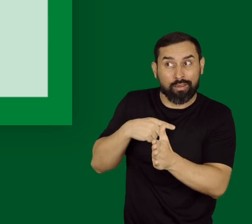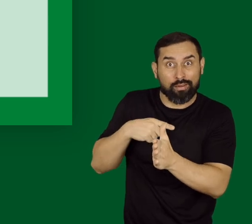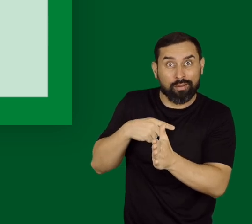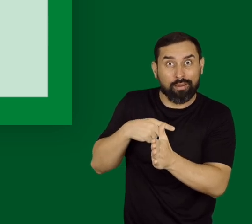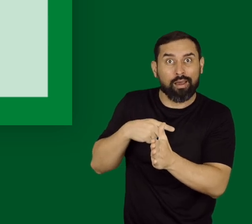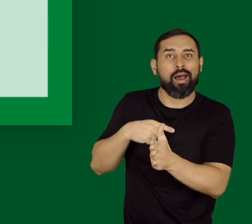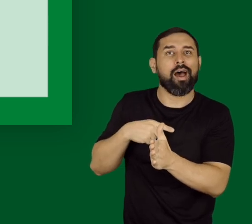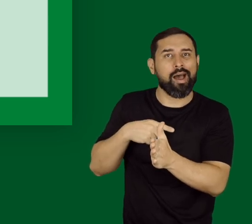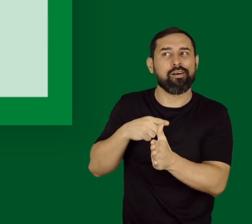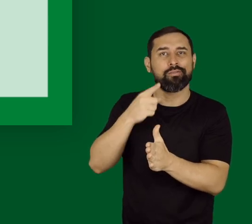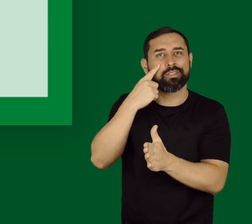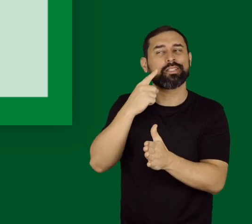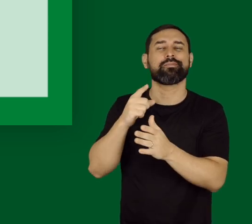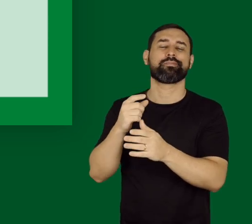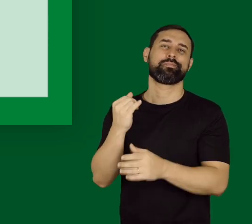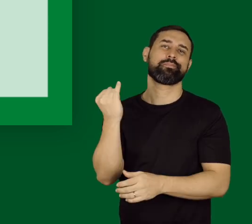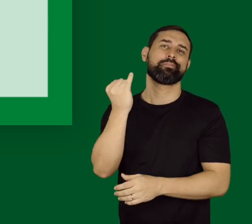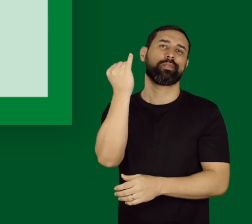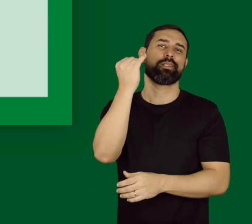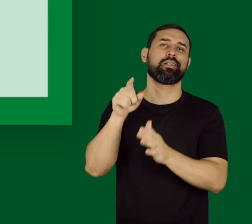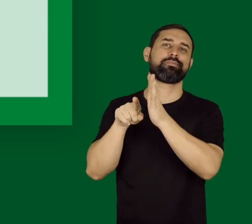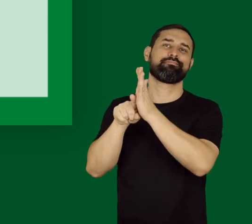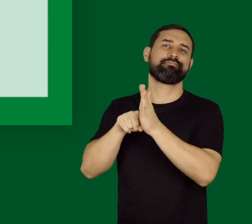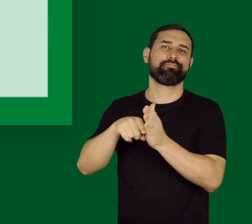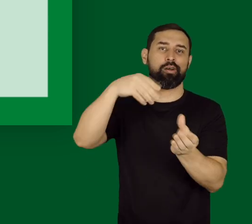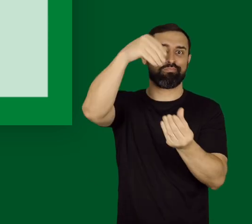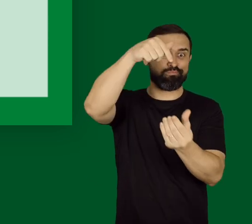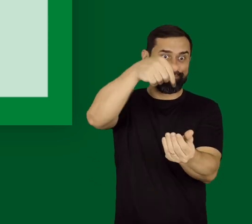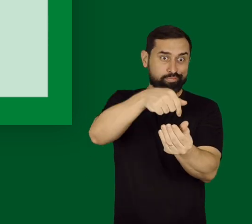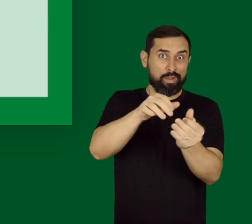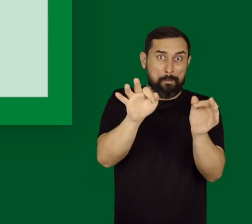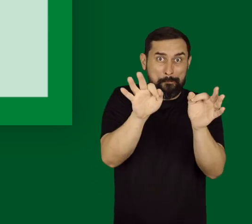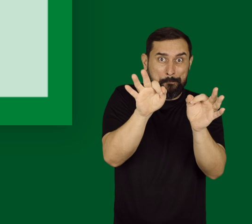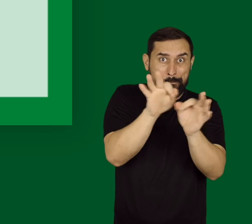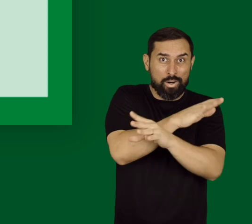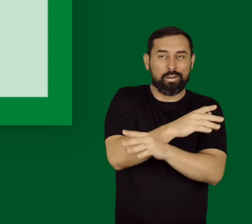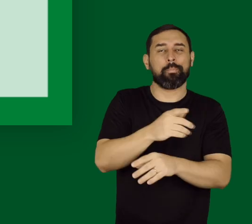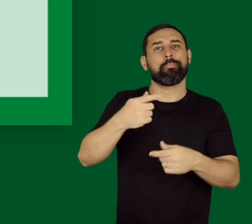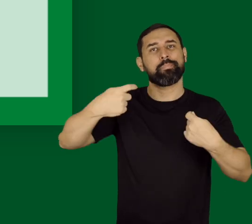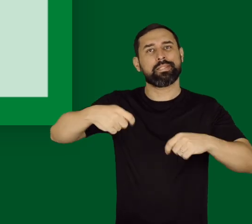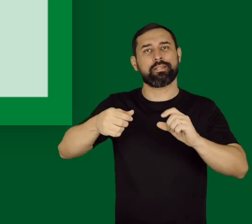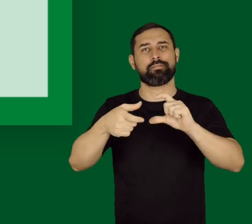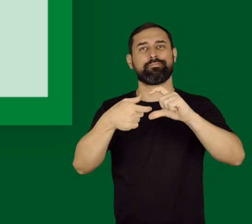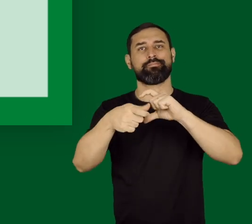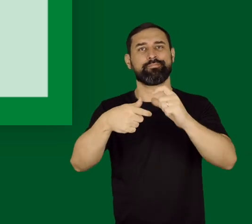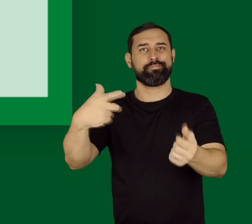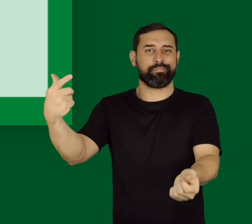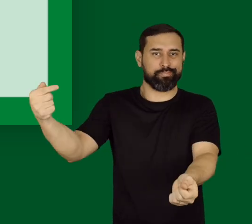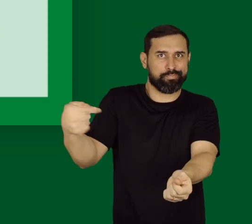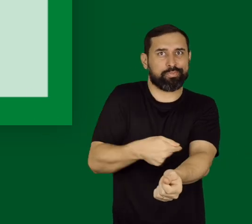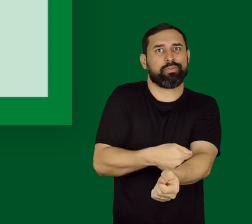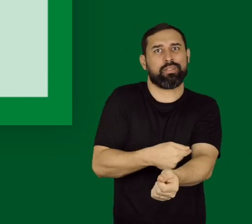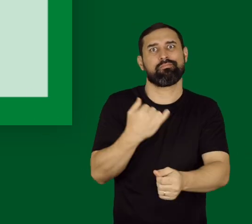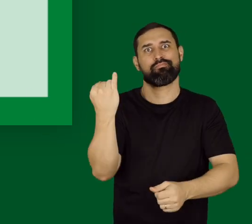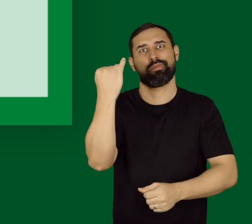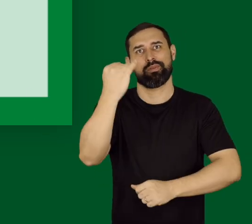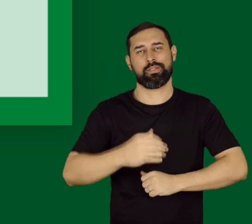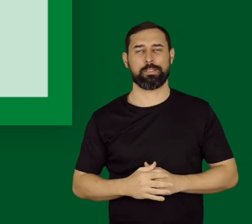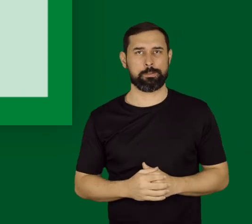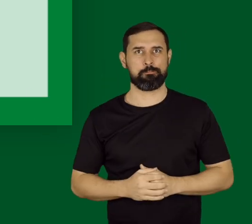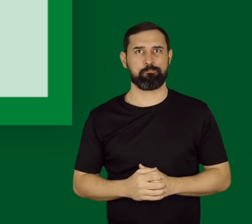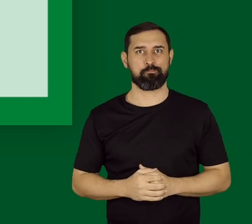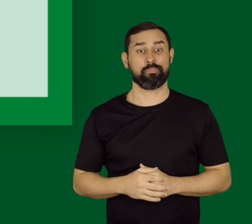paciente apresentou estes sinais, então provavelmente ele tem um componente cardíaco que você vai ter que fazer